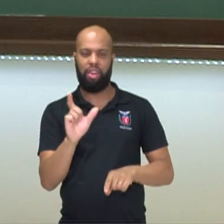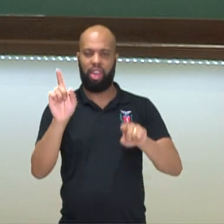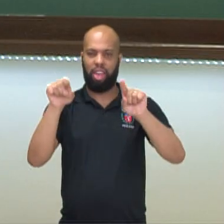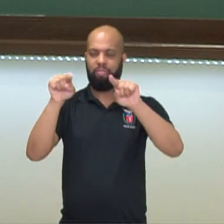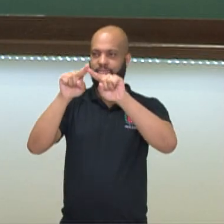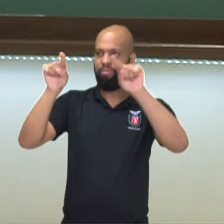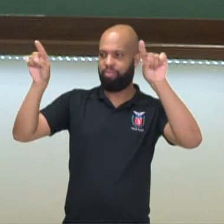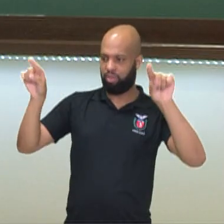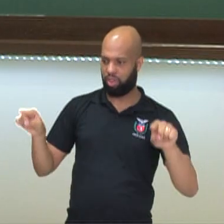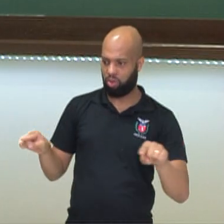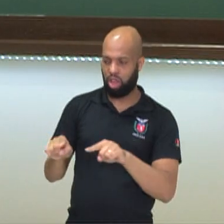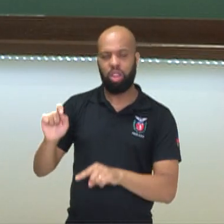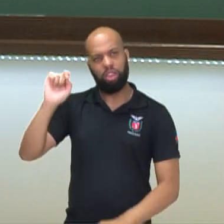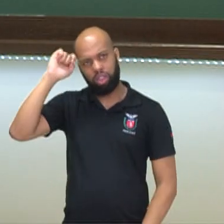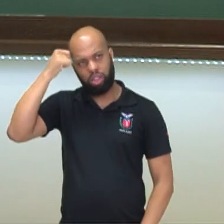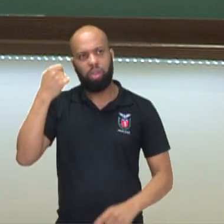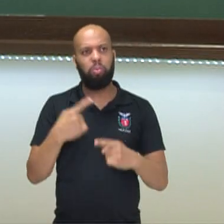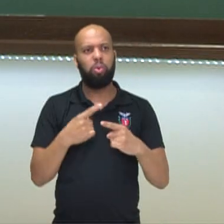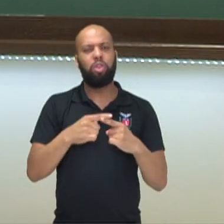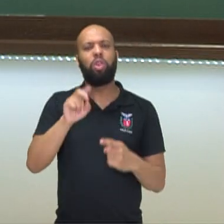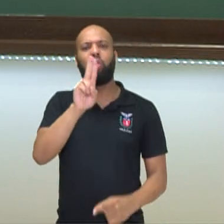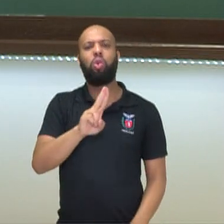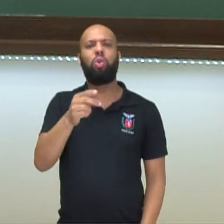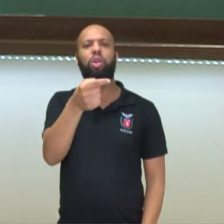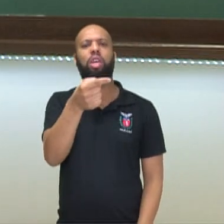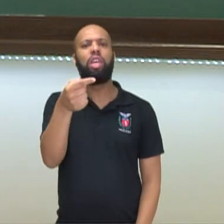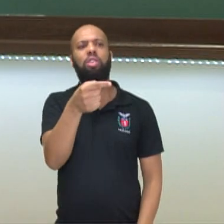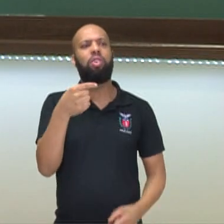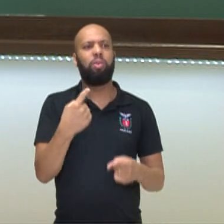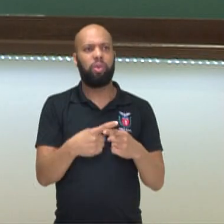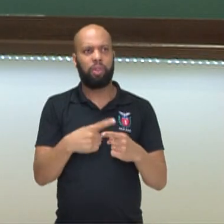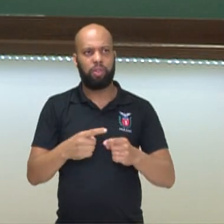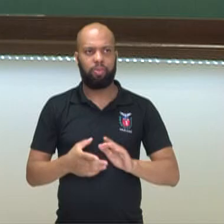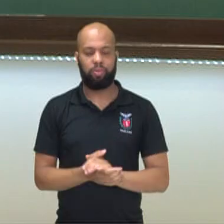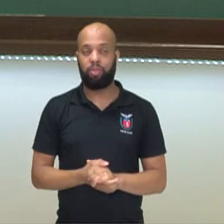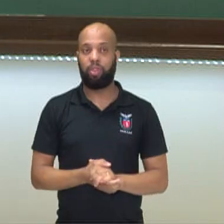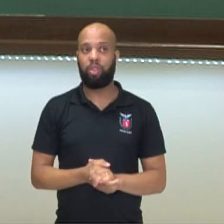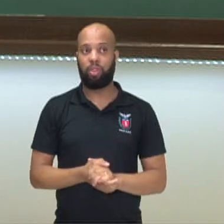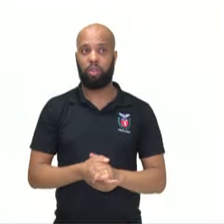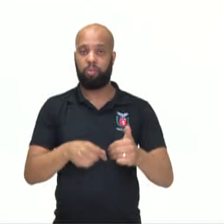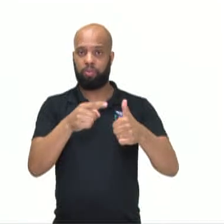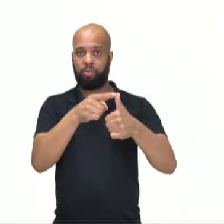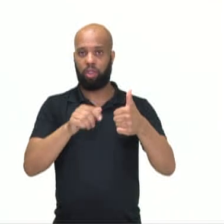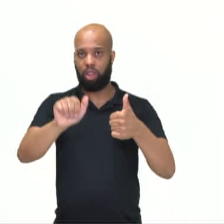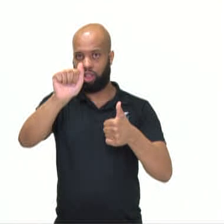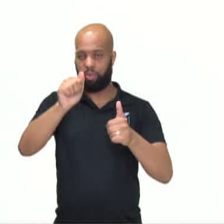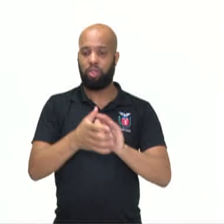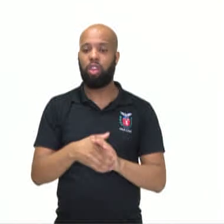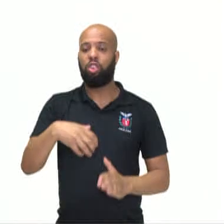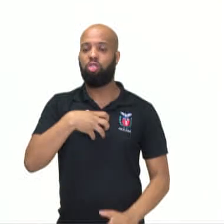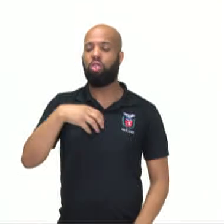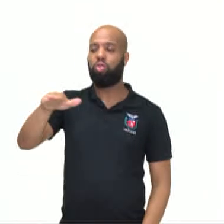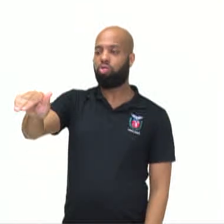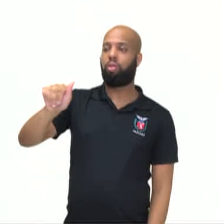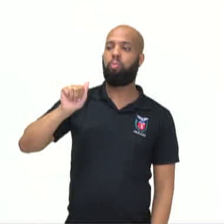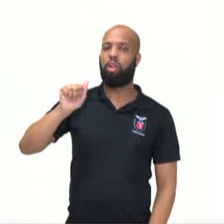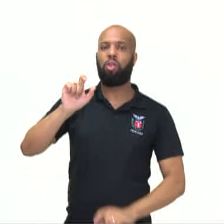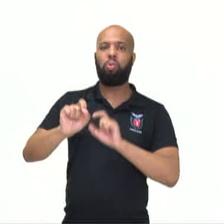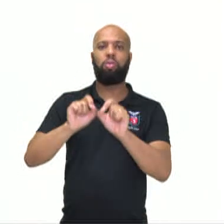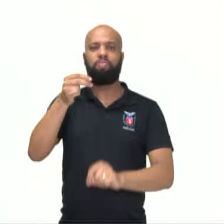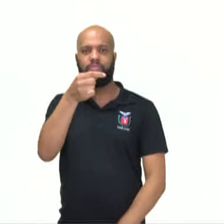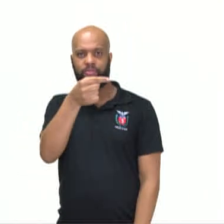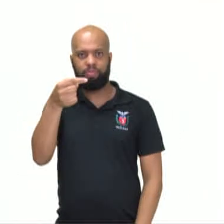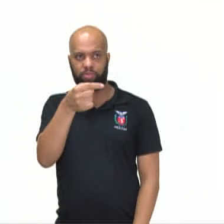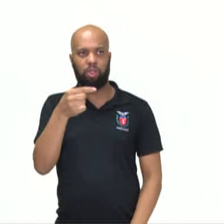que é o objetivo? Por que foi utilizado esse hífen? Então, na forma verbal chamá-lo, o hífen foi empregado